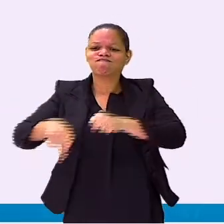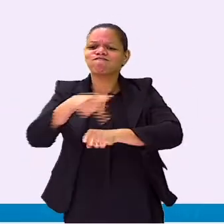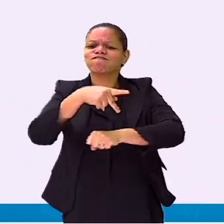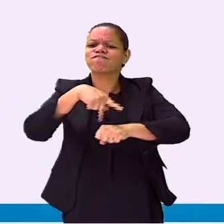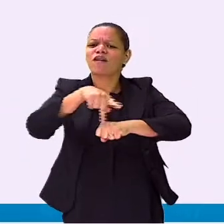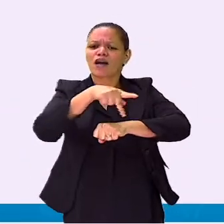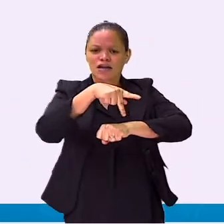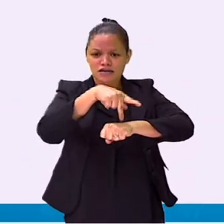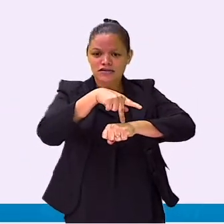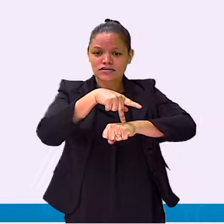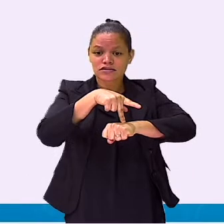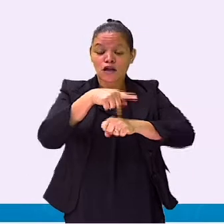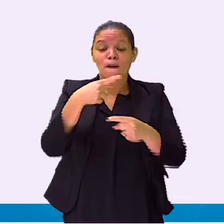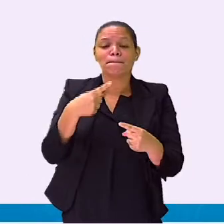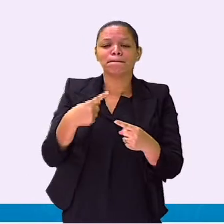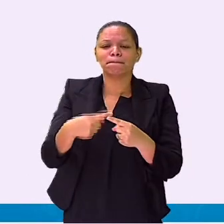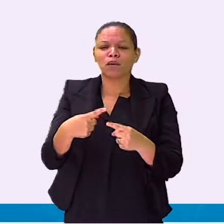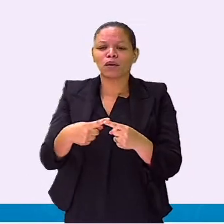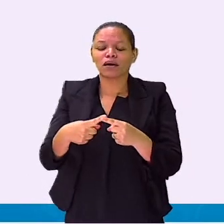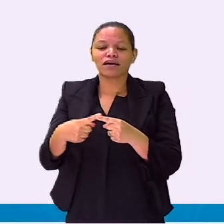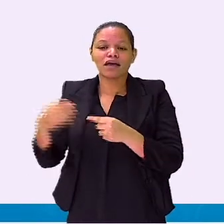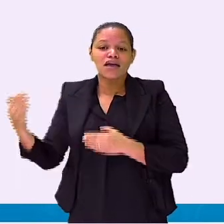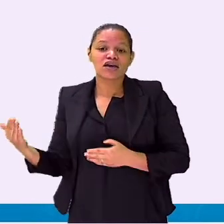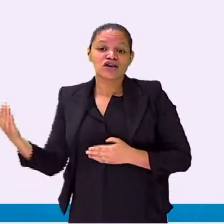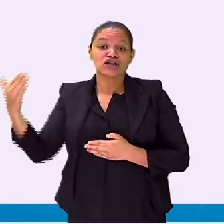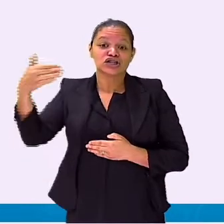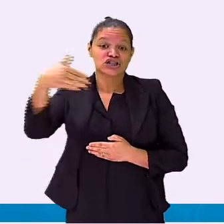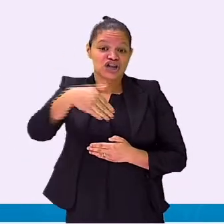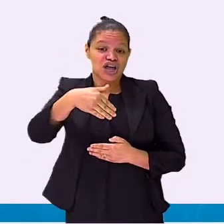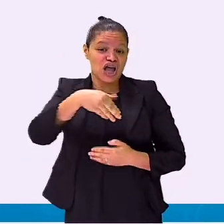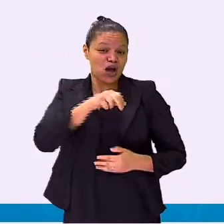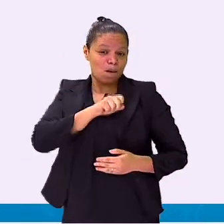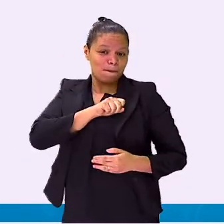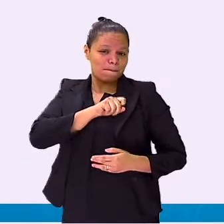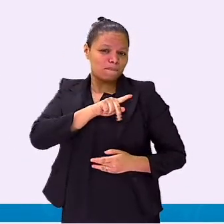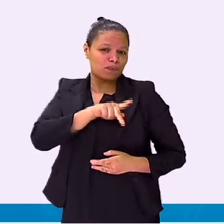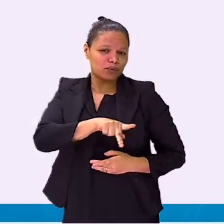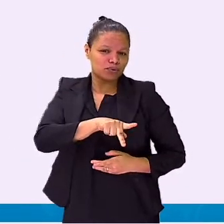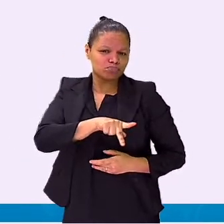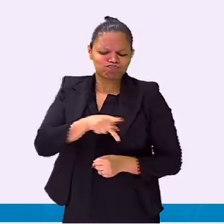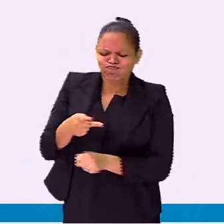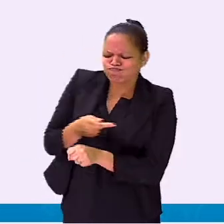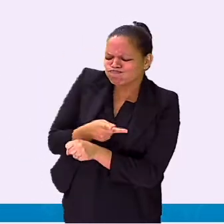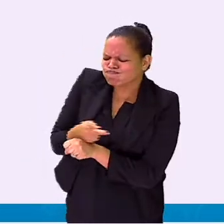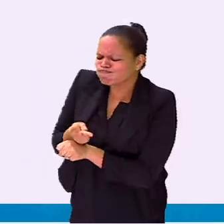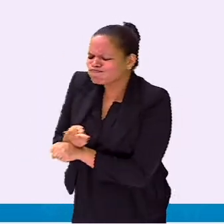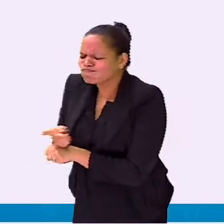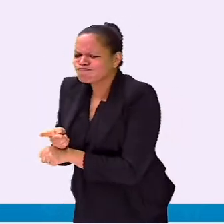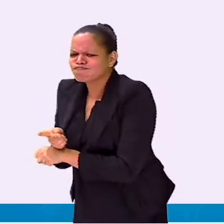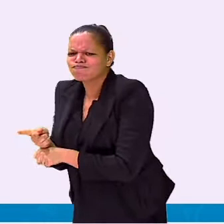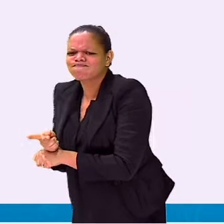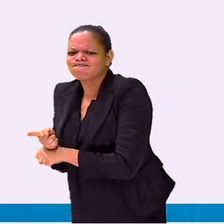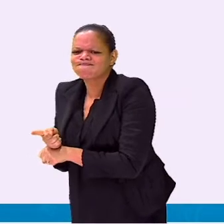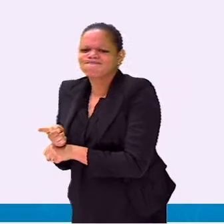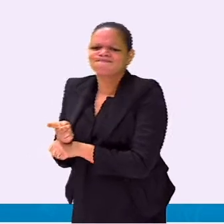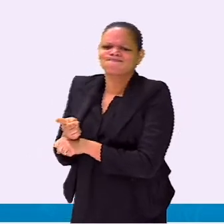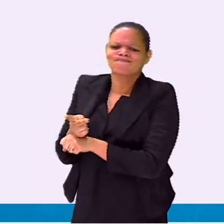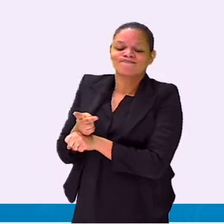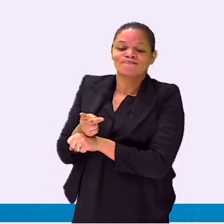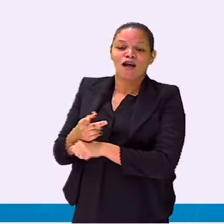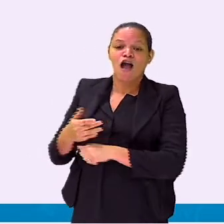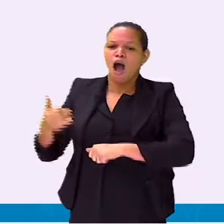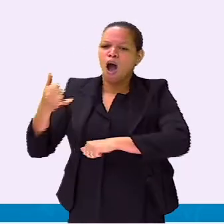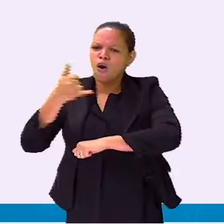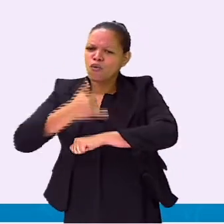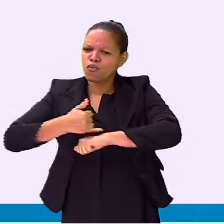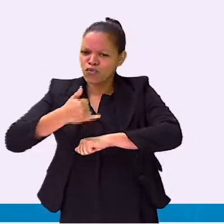começaram a vir para cá em busca de riquezas. Outra coisa que nós ouvimos muito falar